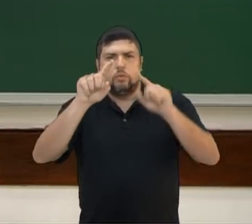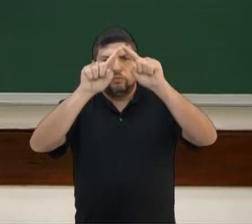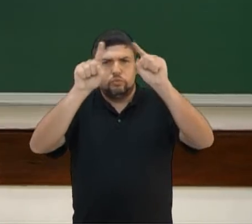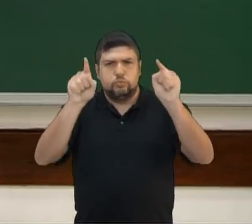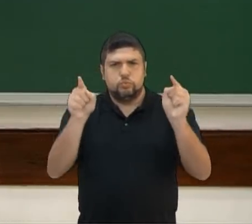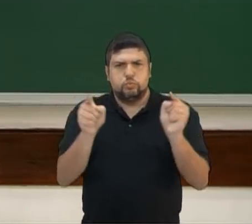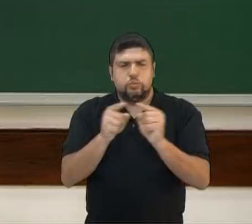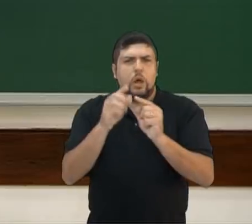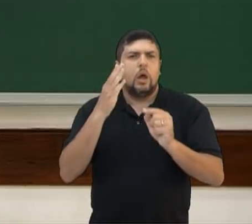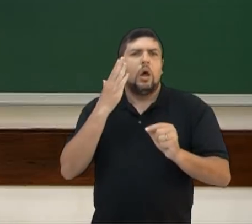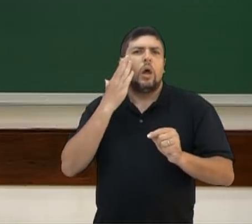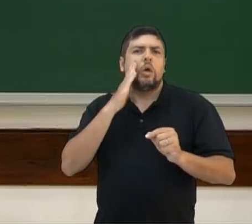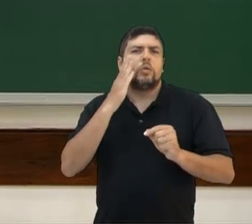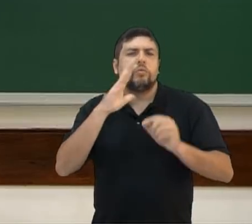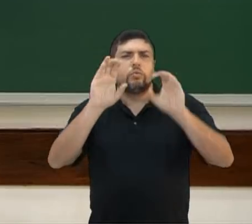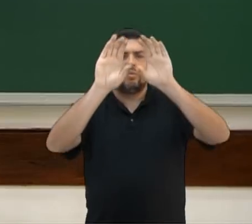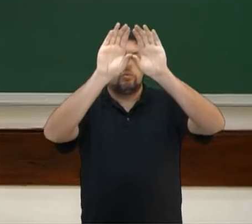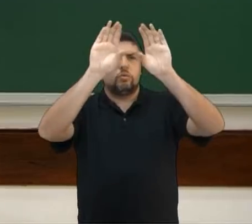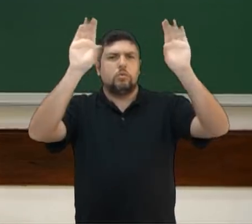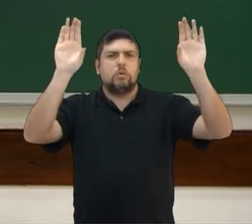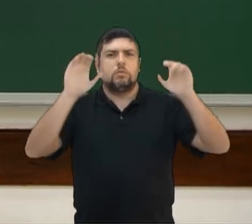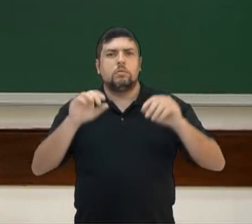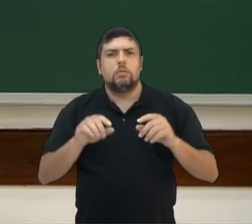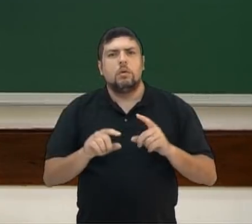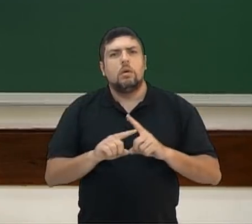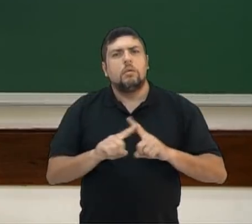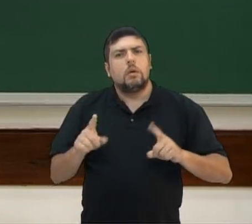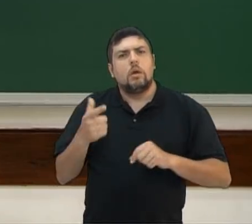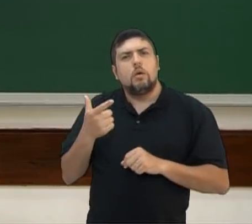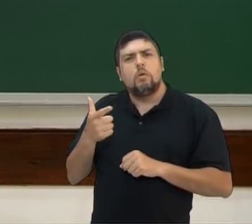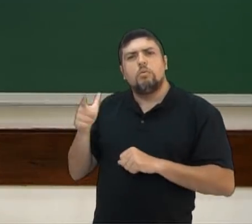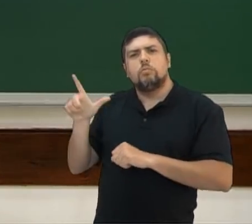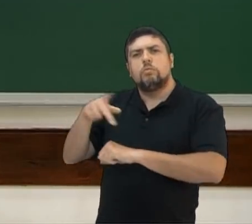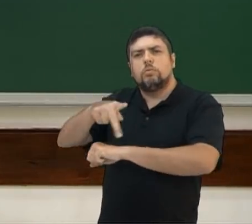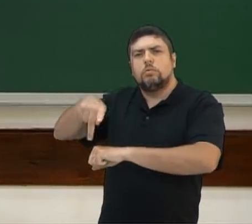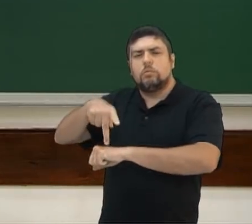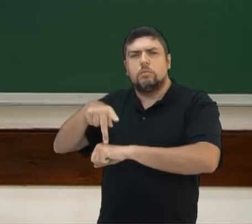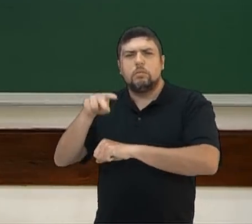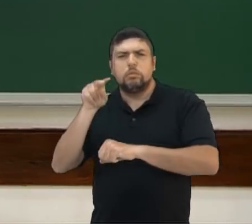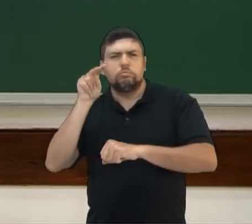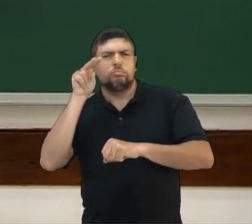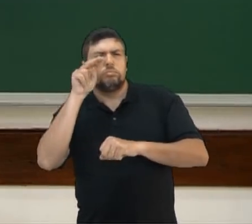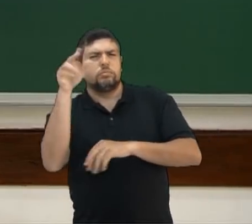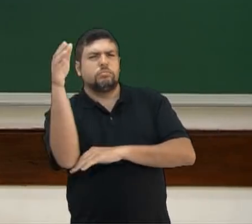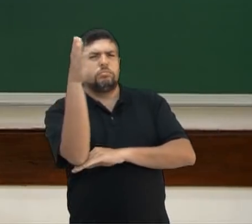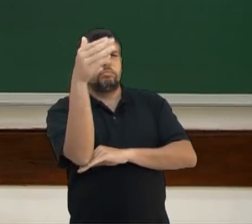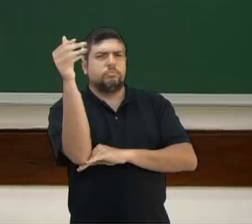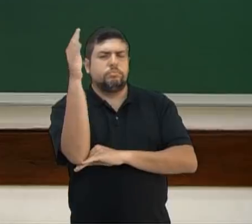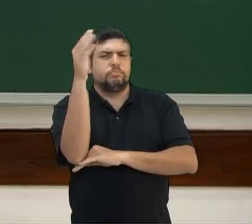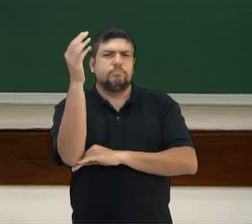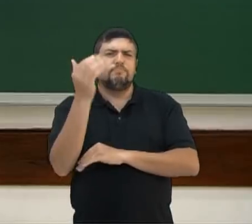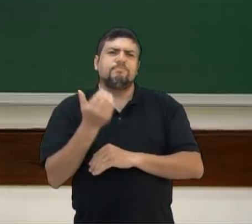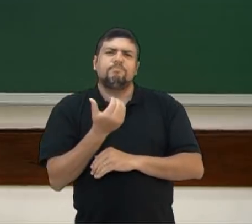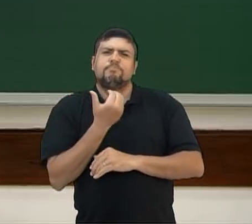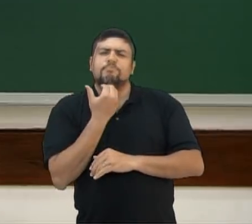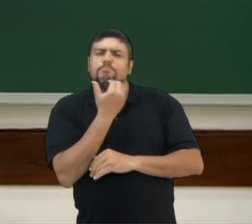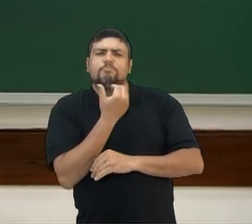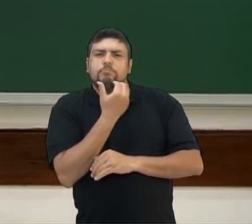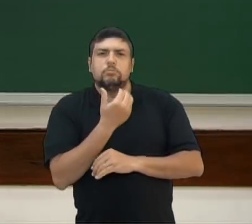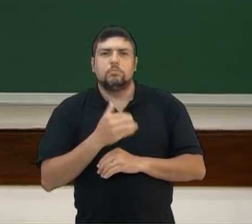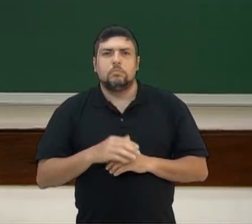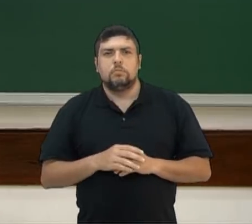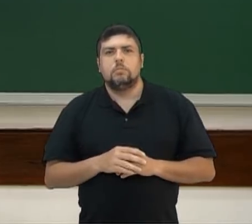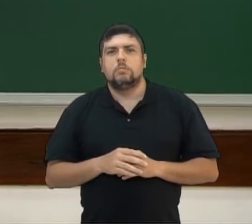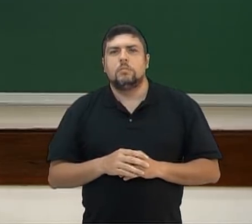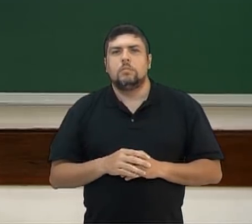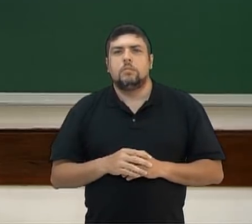país, talvez a bandeira brasileira não tenha, assim, tanta importância. O que eu quero dizer com isso? Nós temos